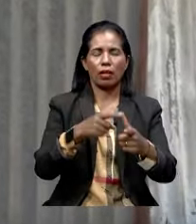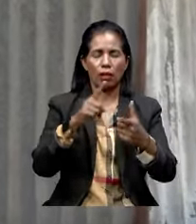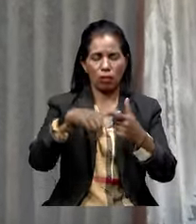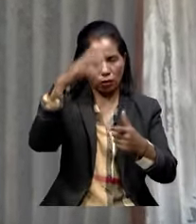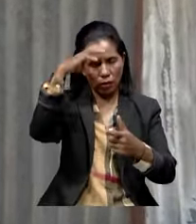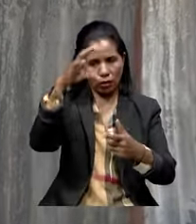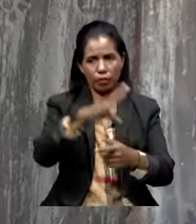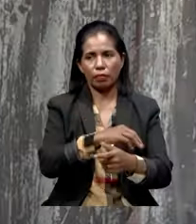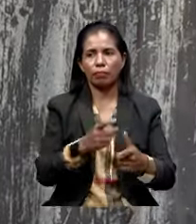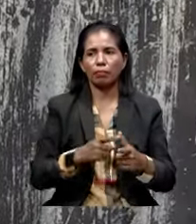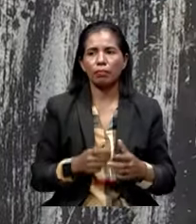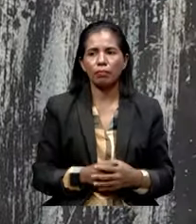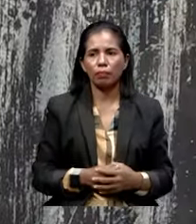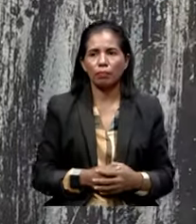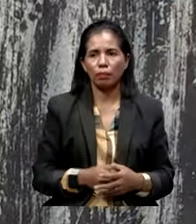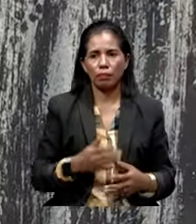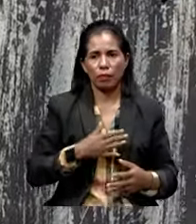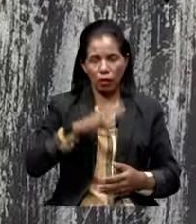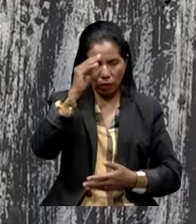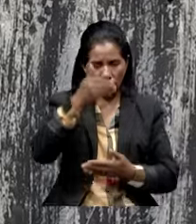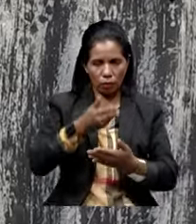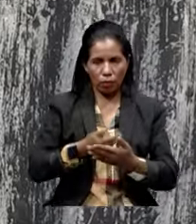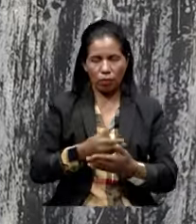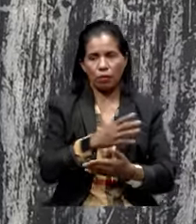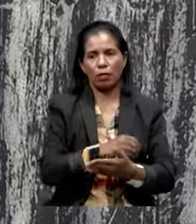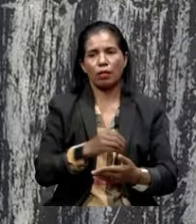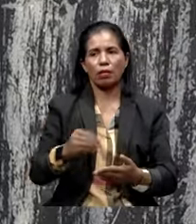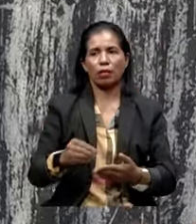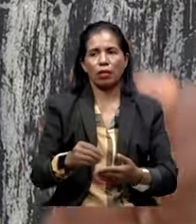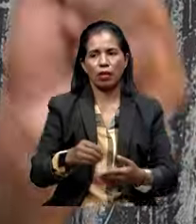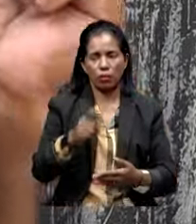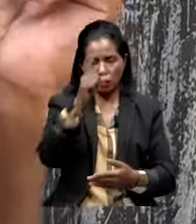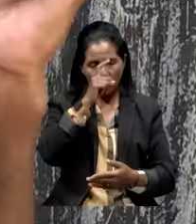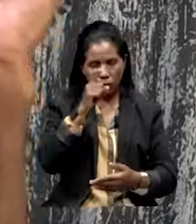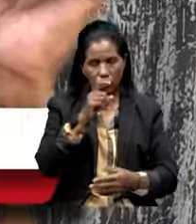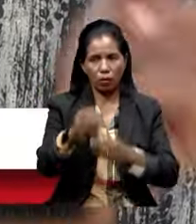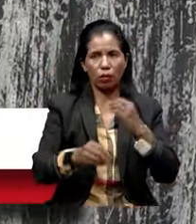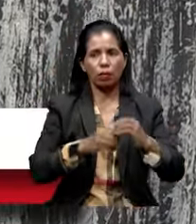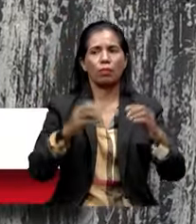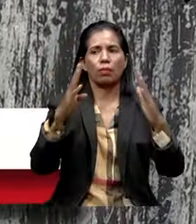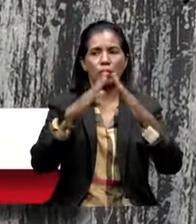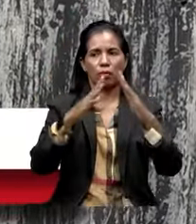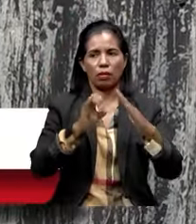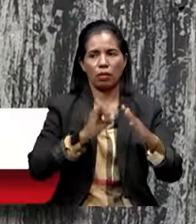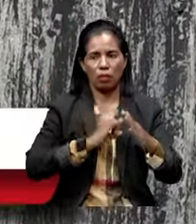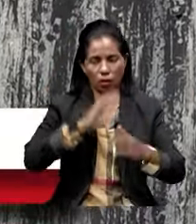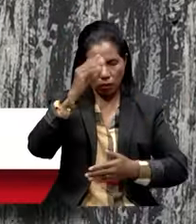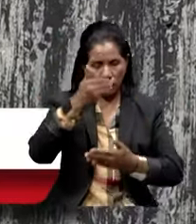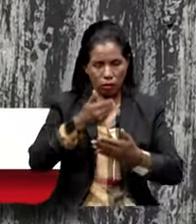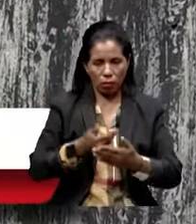halai bahalai mai. Hau nuwane, hau ansa hau mas kotua sona, kona ba uma ne mas awara hau nuwane